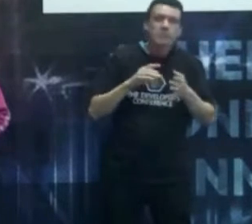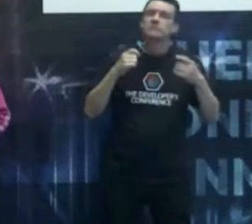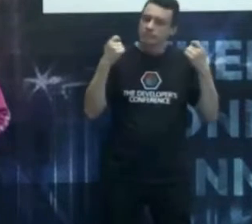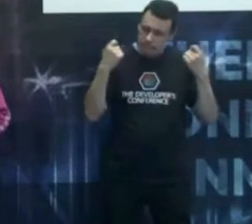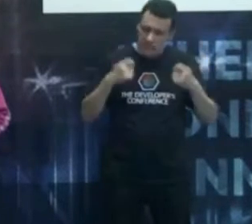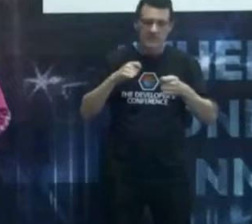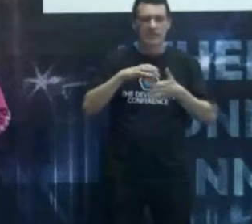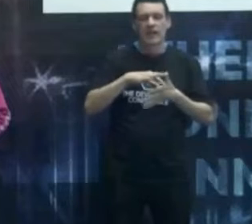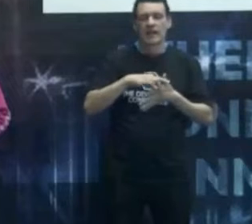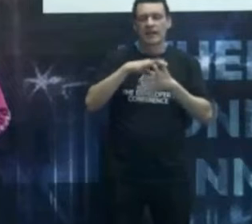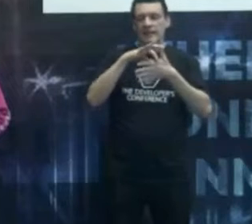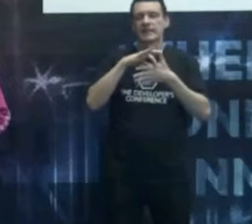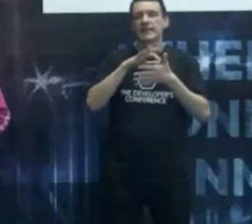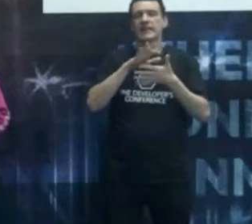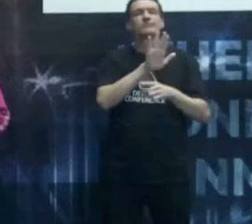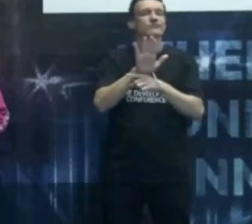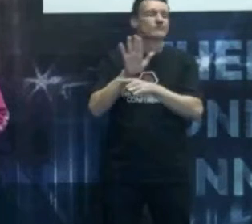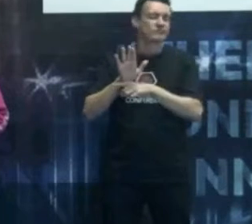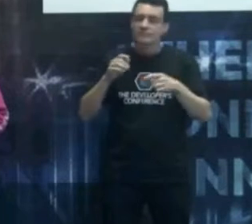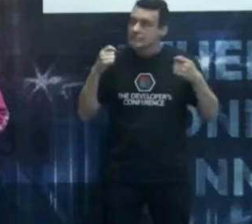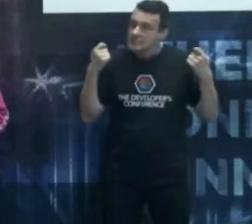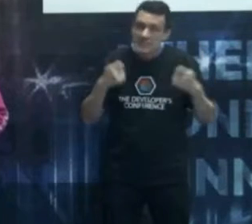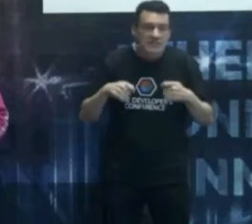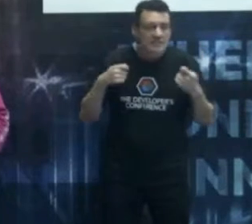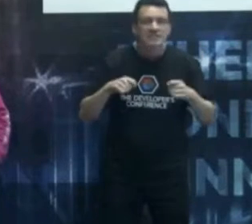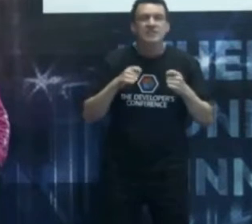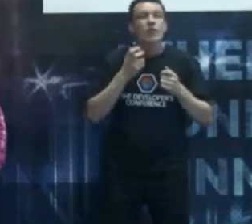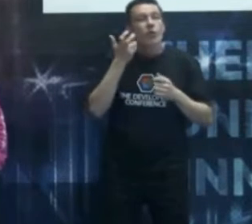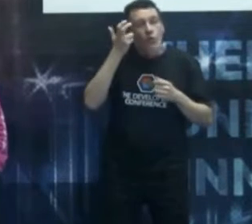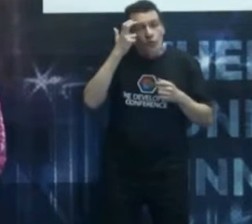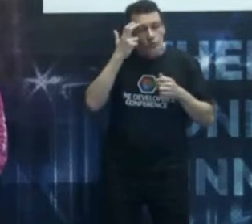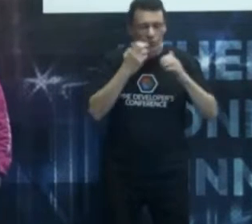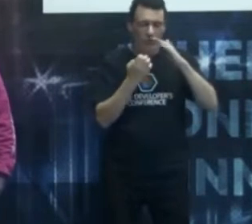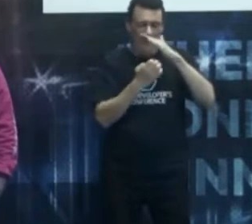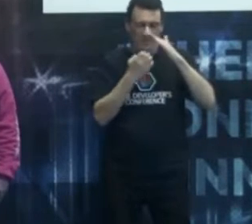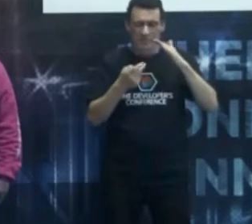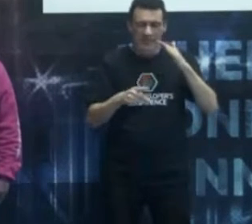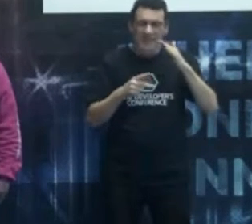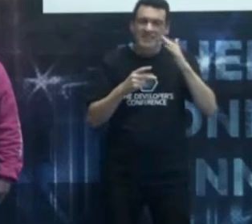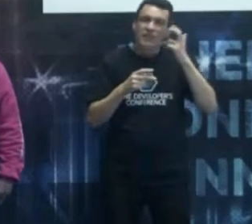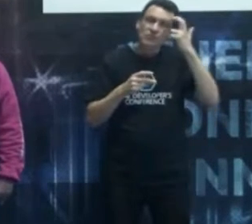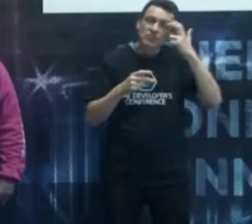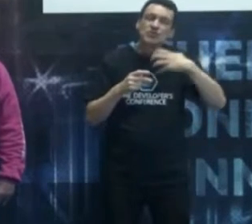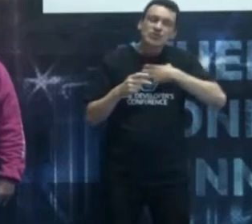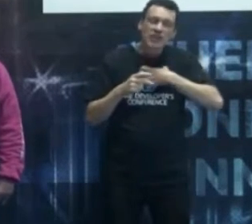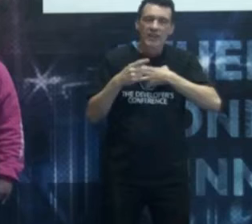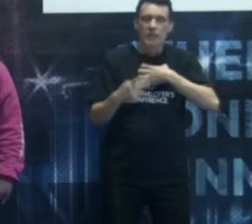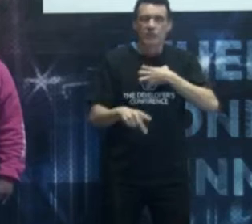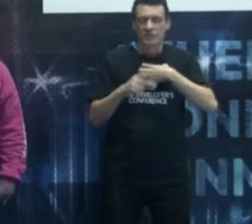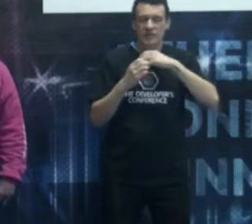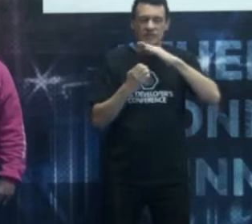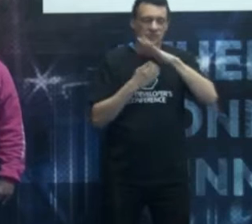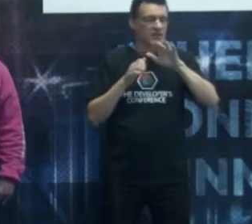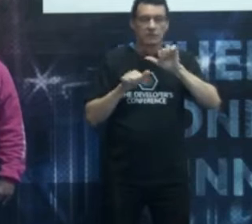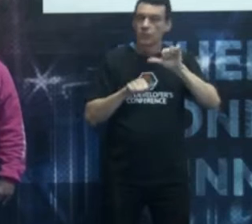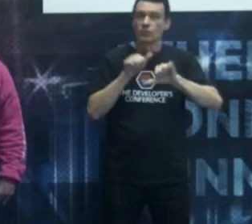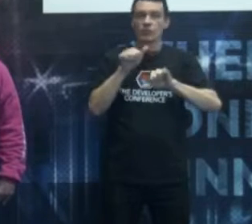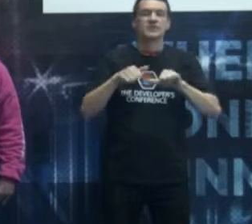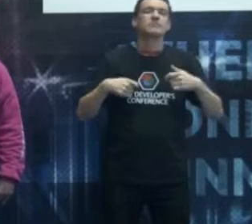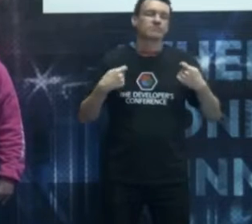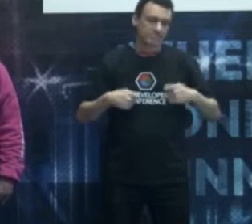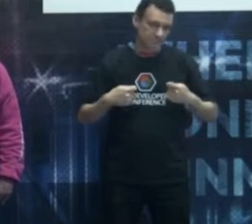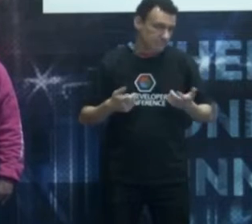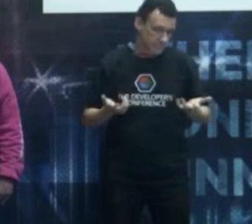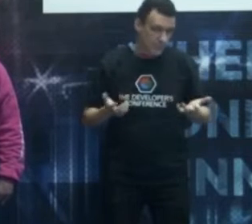e precisa que seja cultural, né? Então, não adianta eu estar ali no RH, né, uma coordenadora de